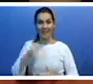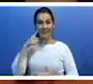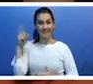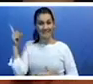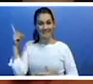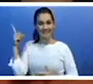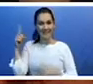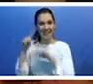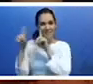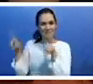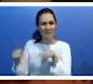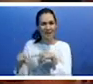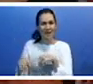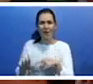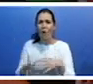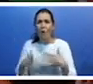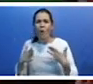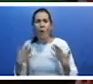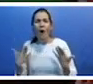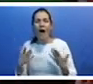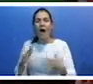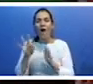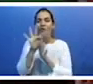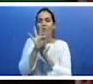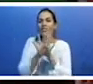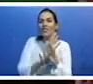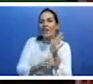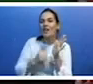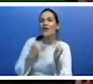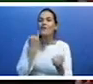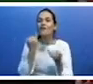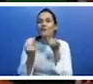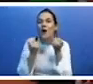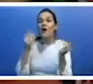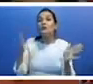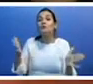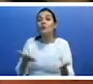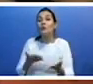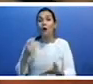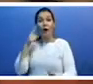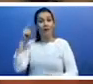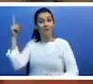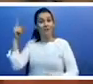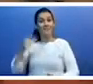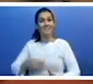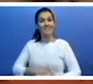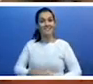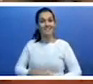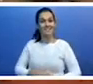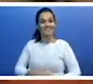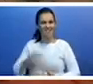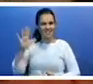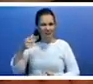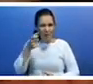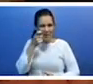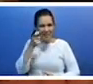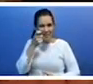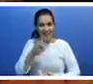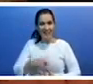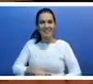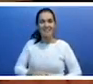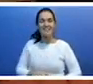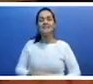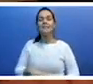Olha, vocês devem estar falando qual vai ser o texto informativo da aula de hoje, ó. Vocês já observaram?